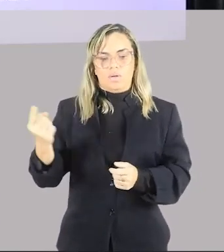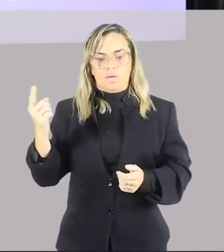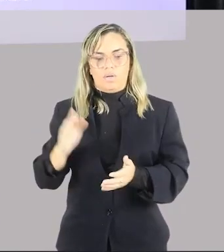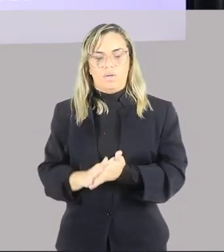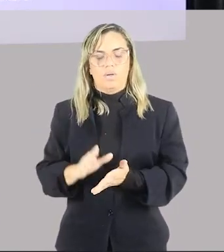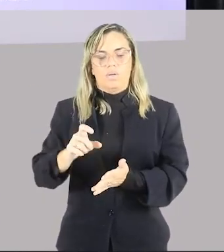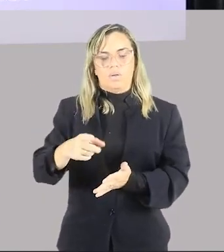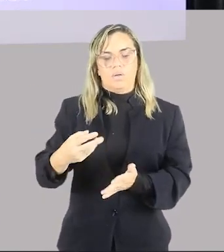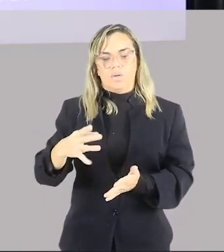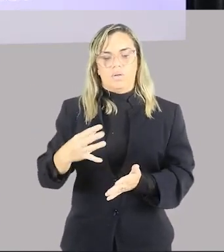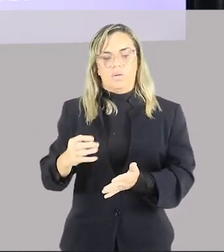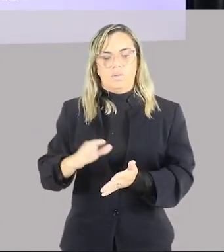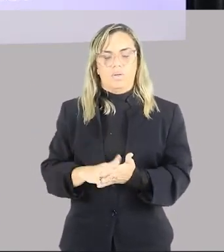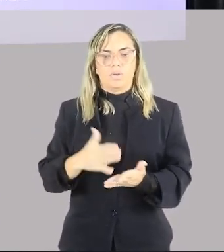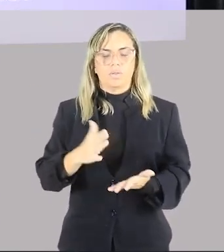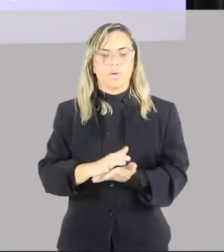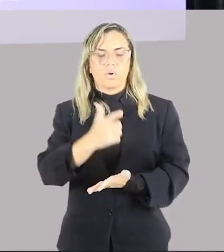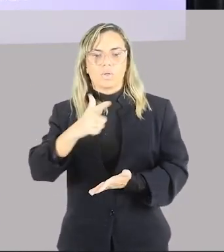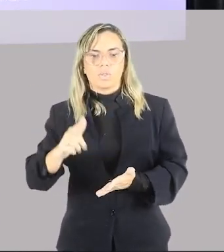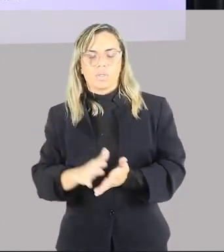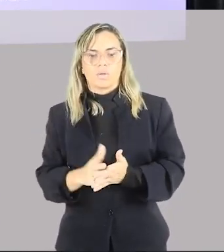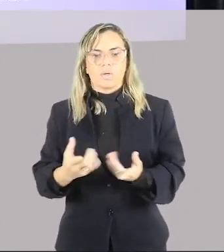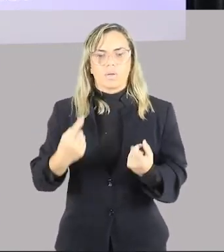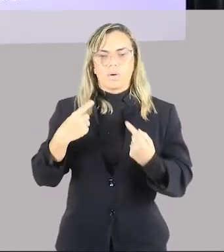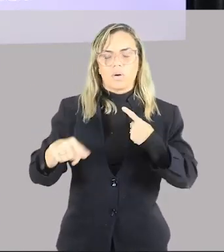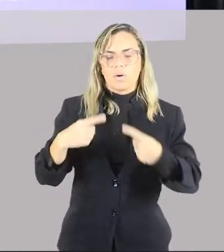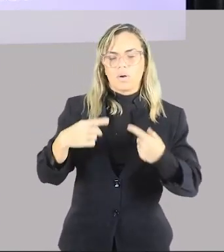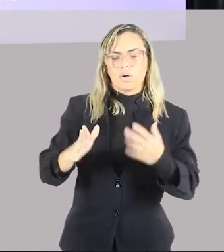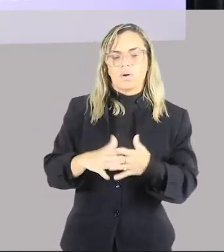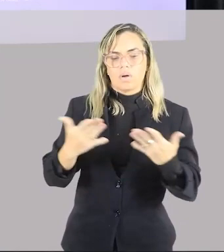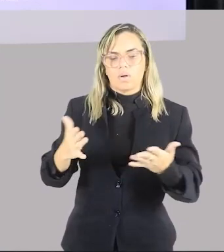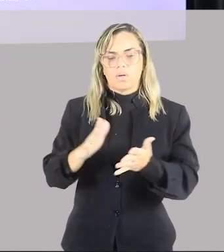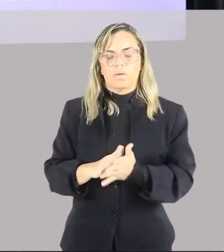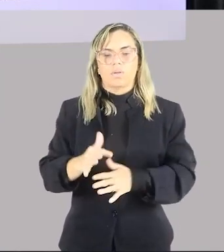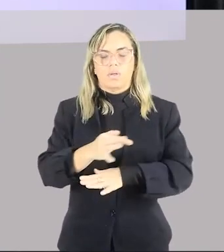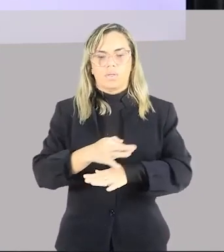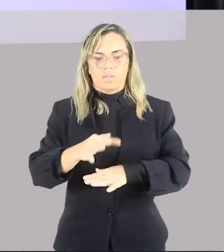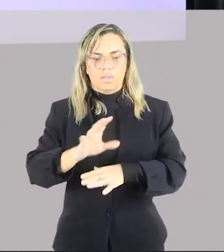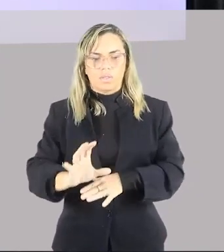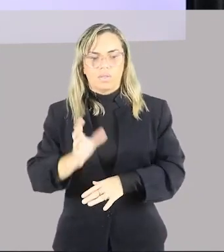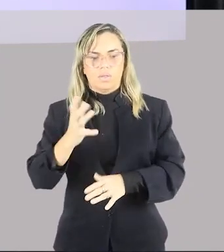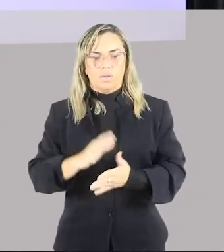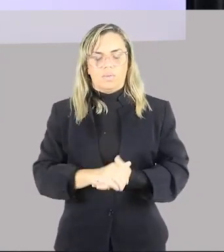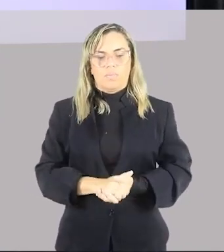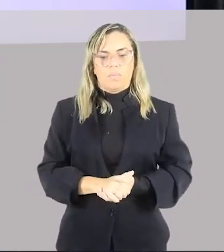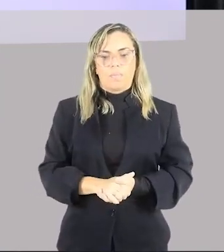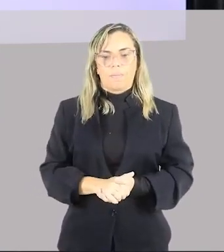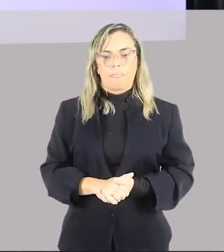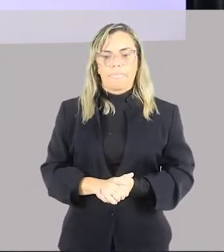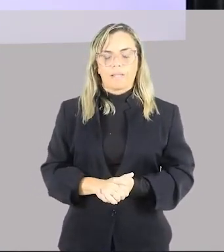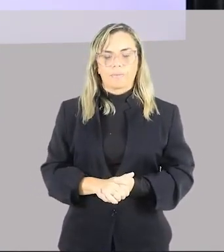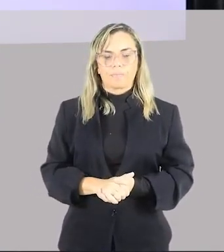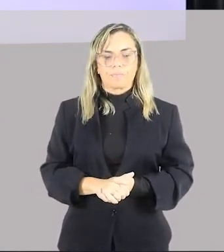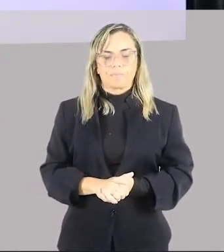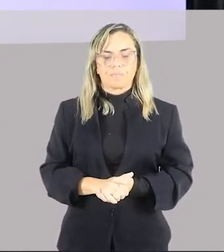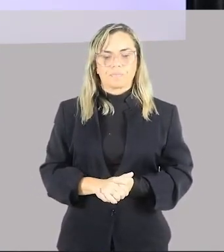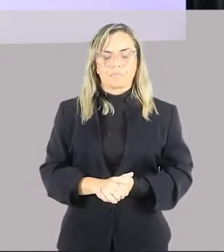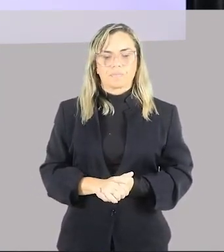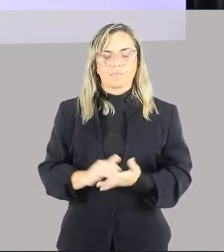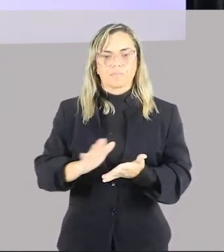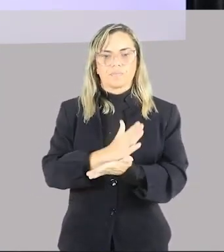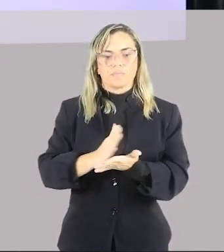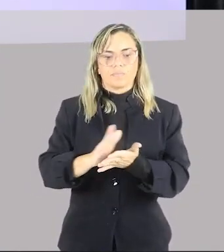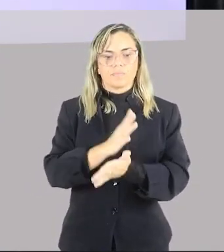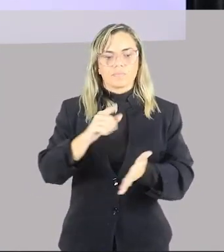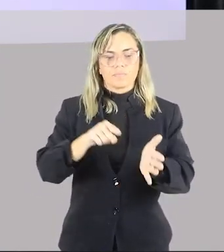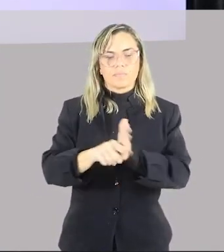seus efeitos, não tem mais o que se discutir sobre esse ato, porque as férias já foram gozadas pelo administrado. Algumas questões